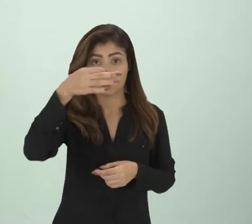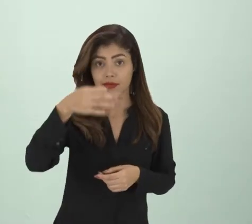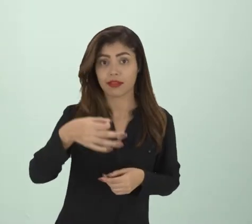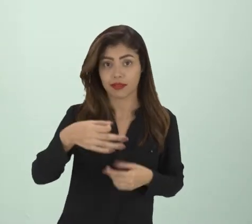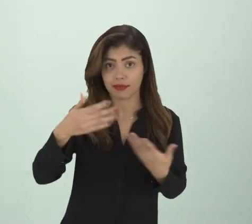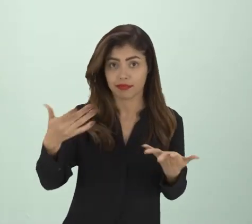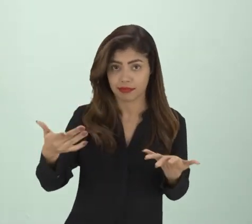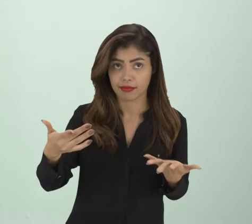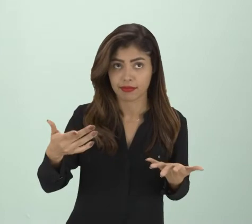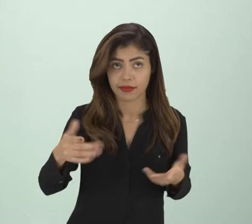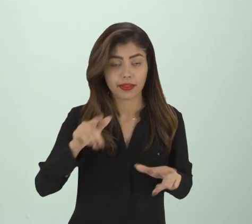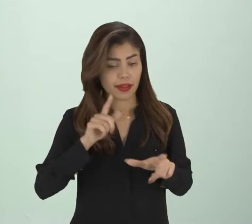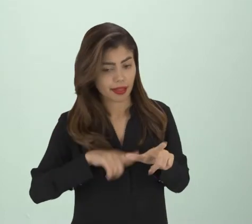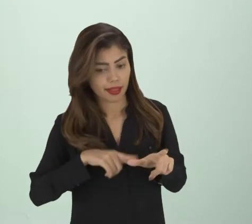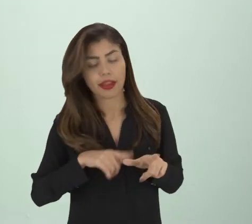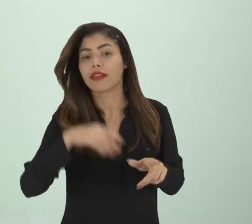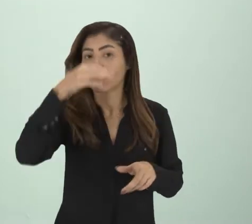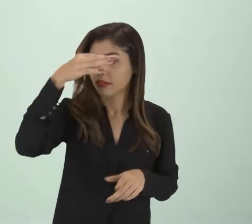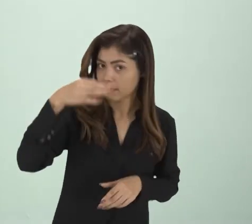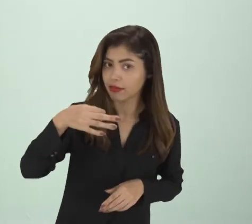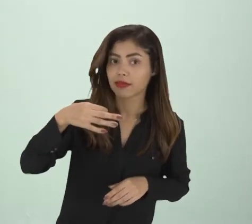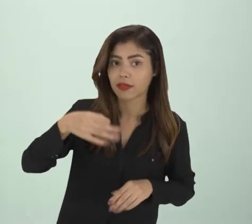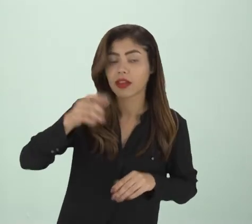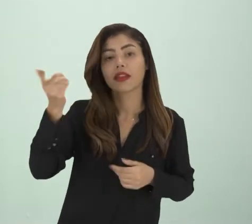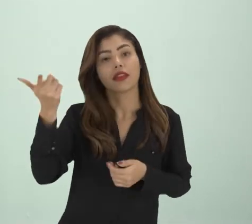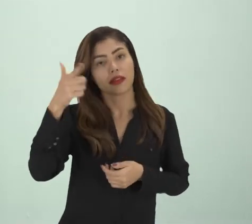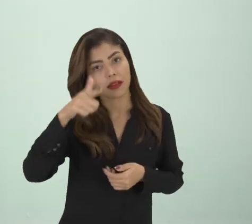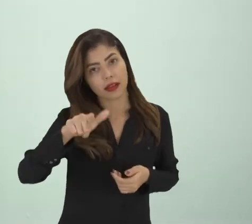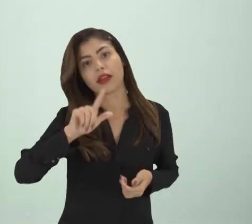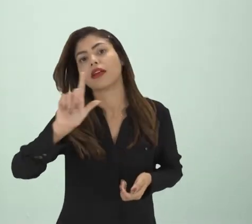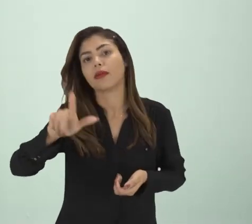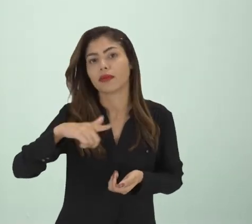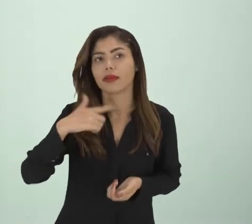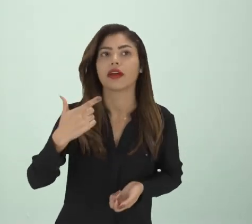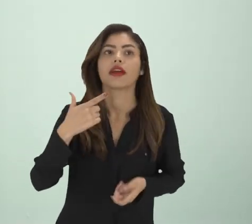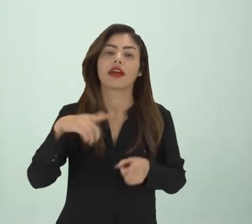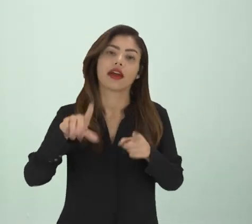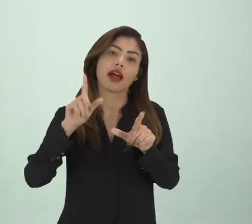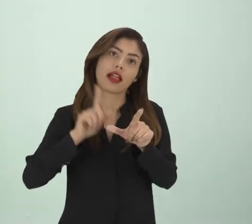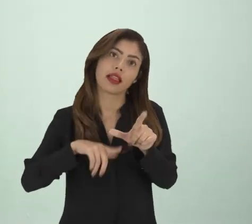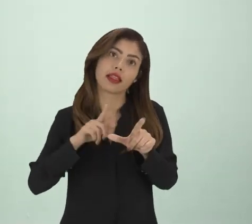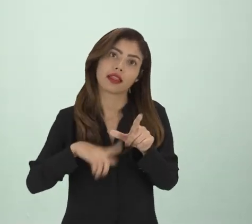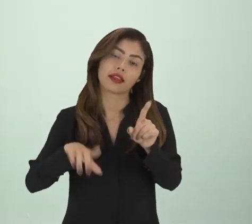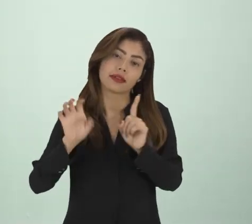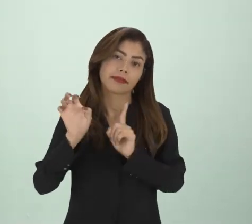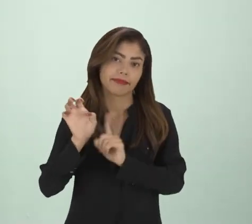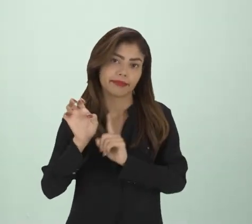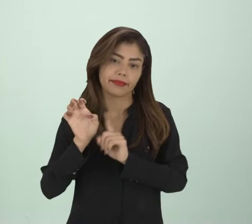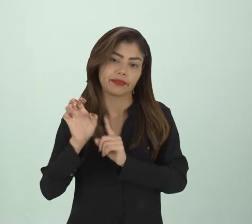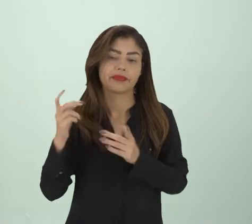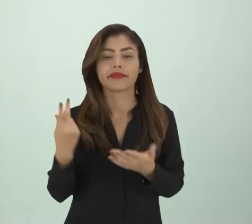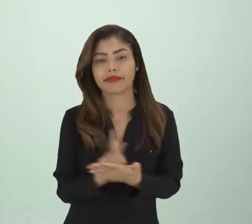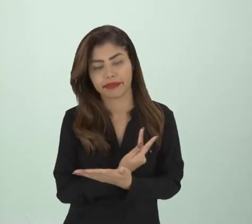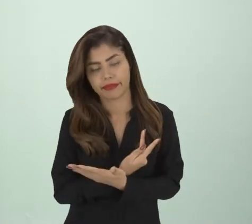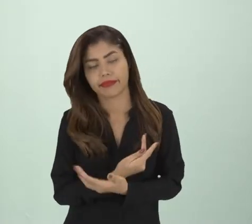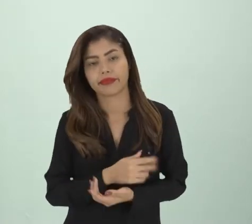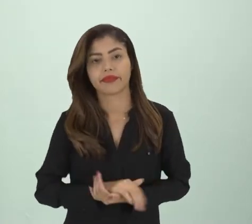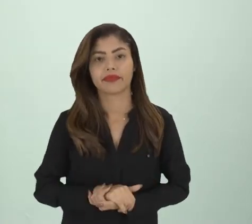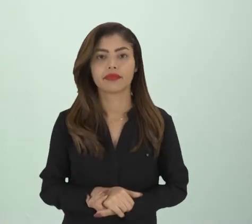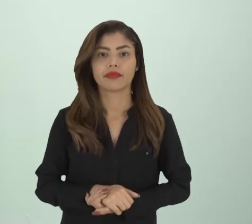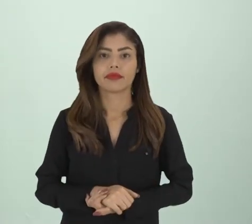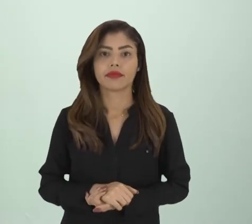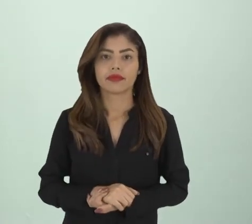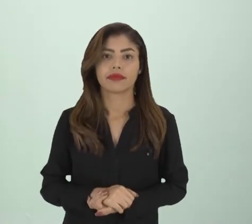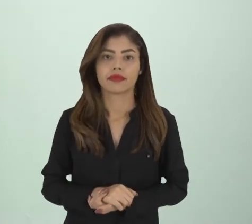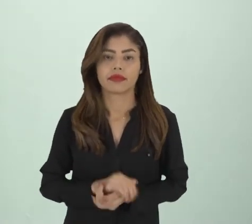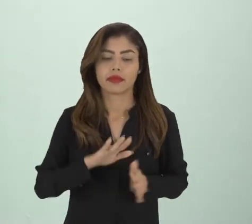questão, uma alternativa que está correta. Logo, a letra E, ela